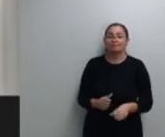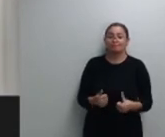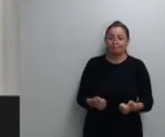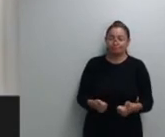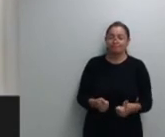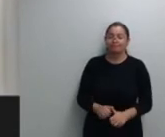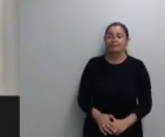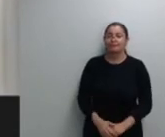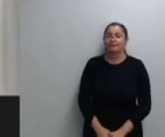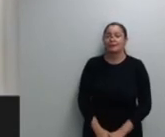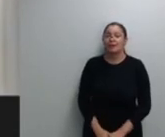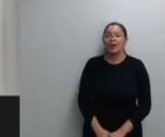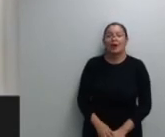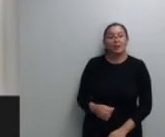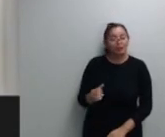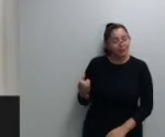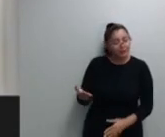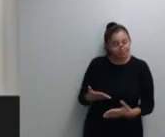Até uma outra oportunidade.